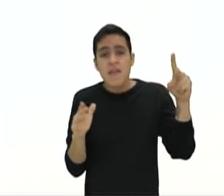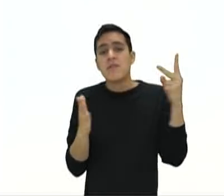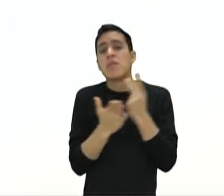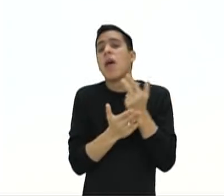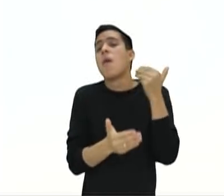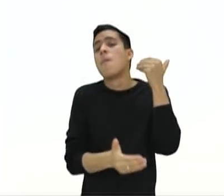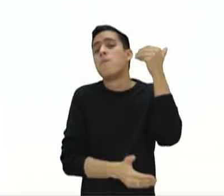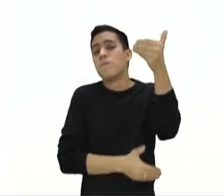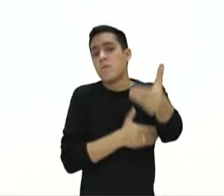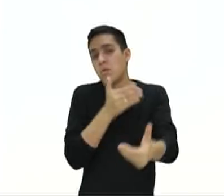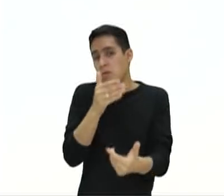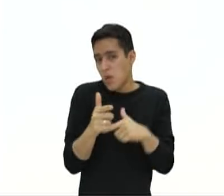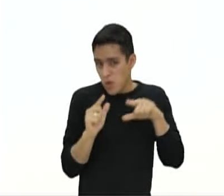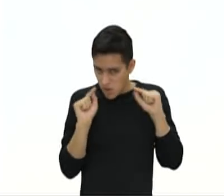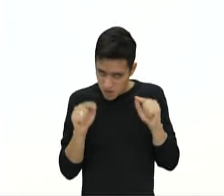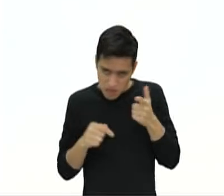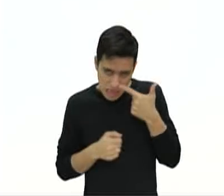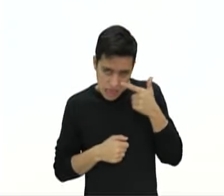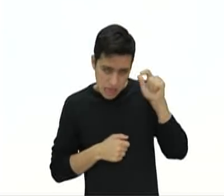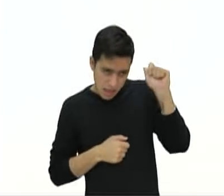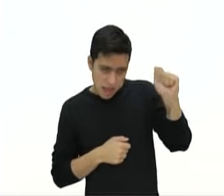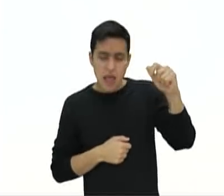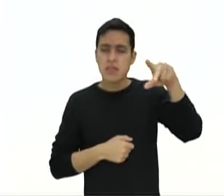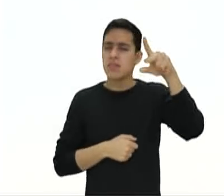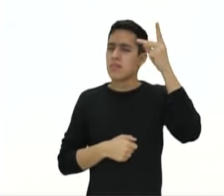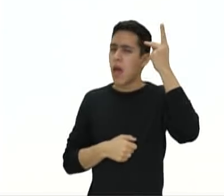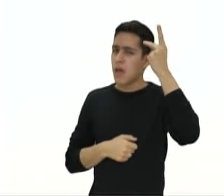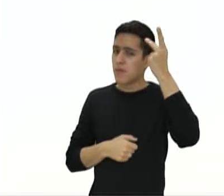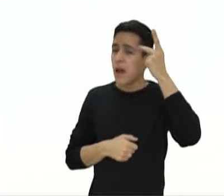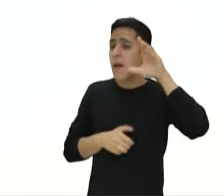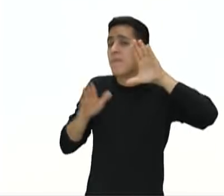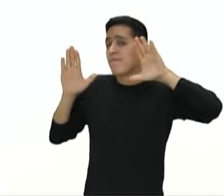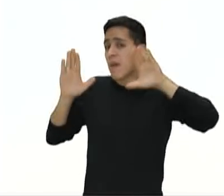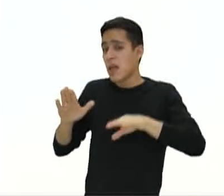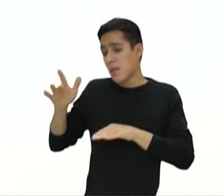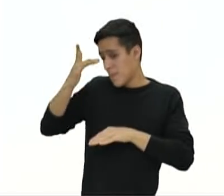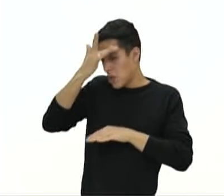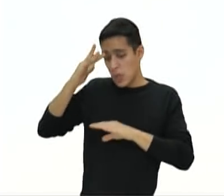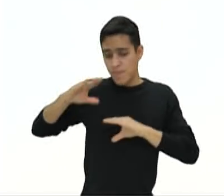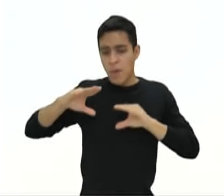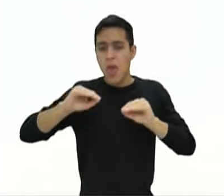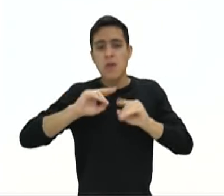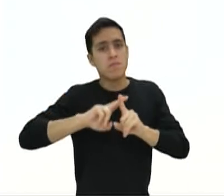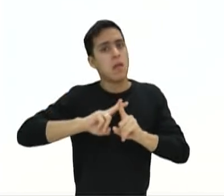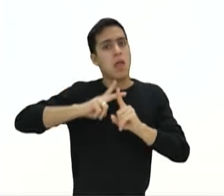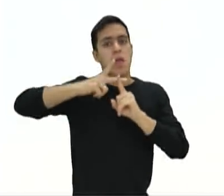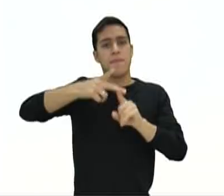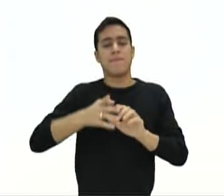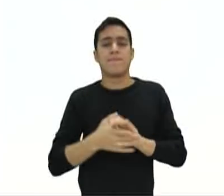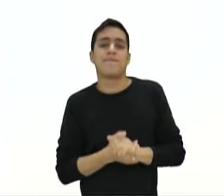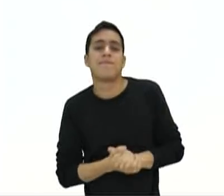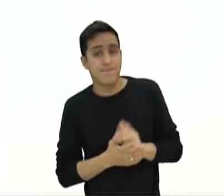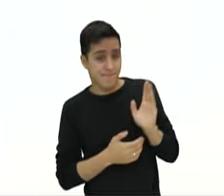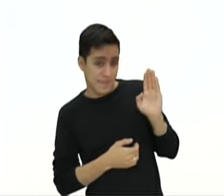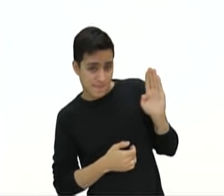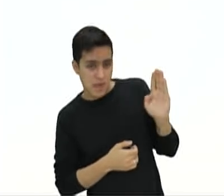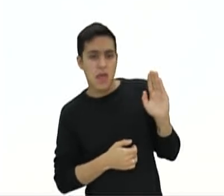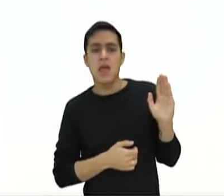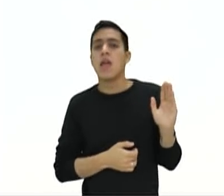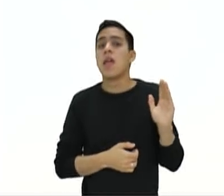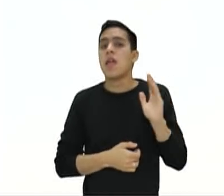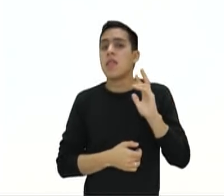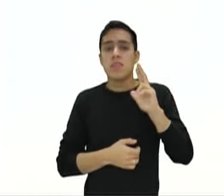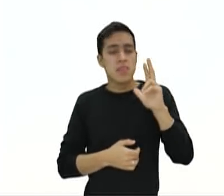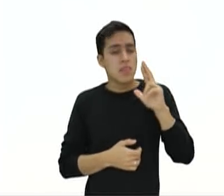Letra A, natural, porém intensificado pela ação humana. Letra B,